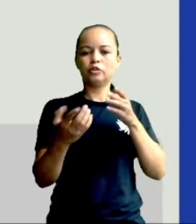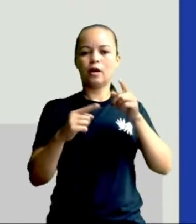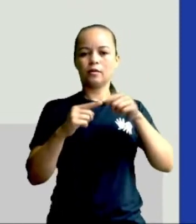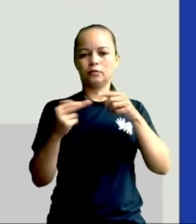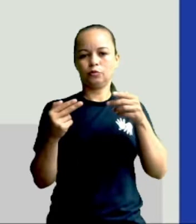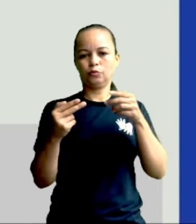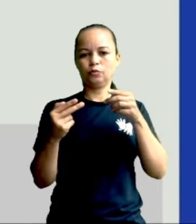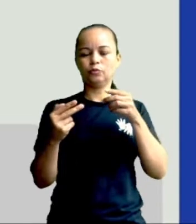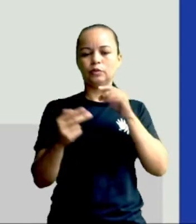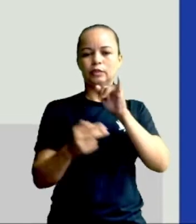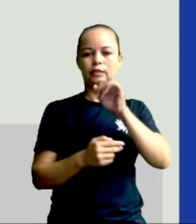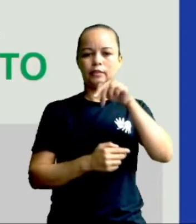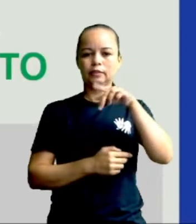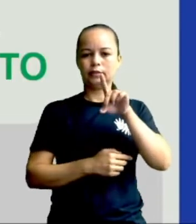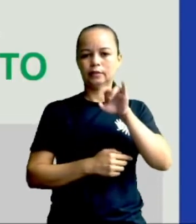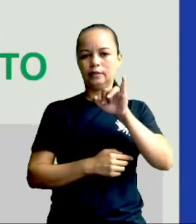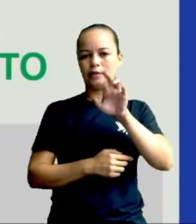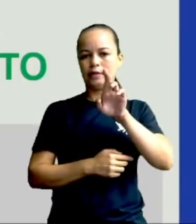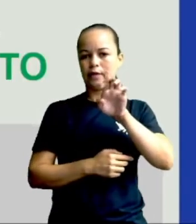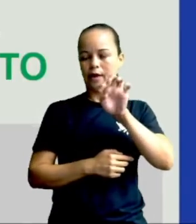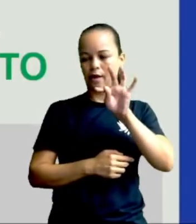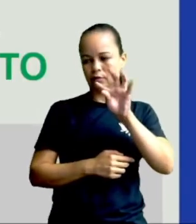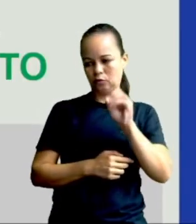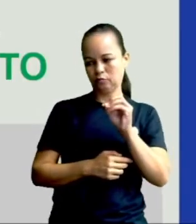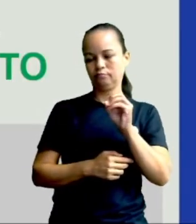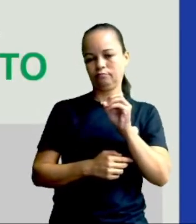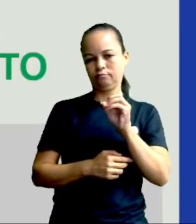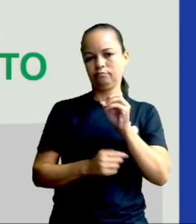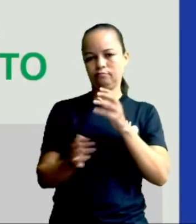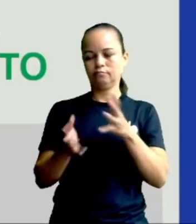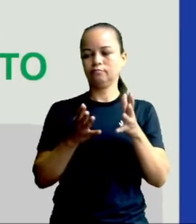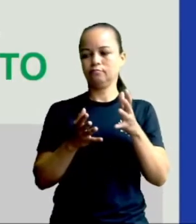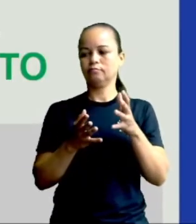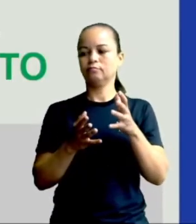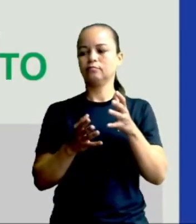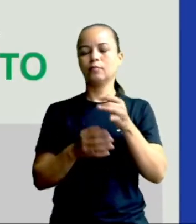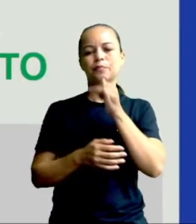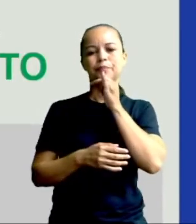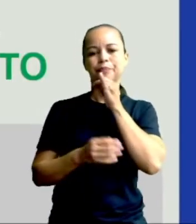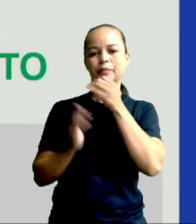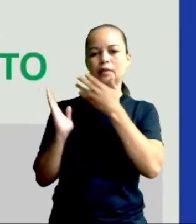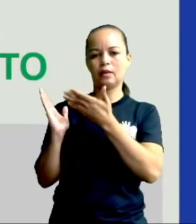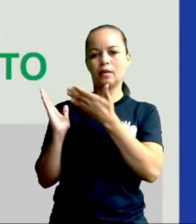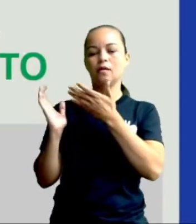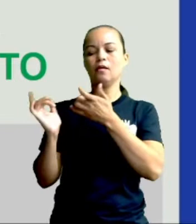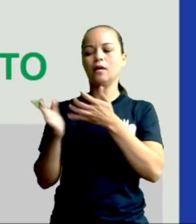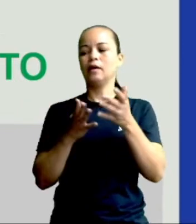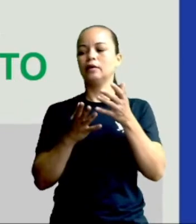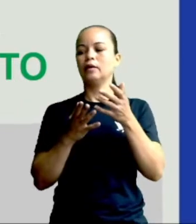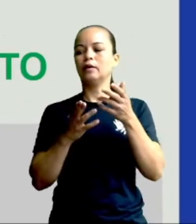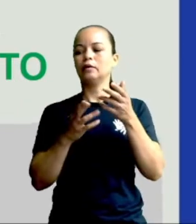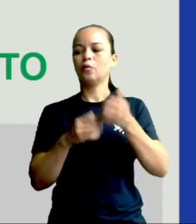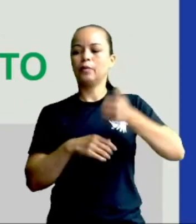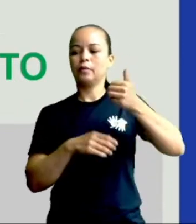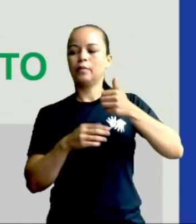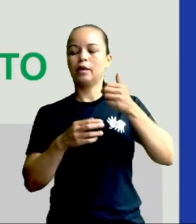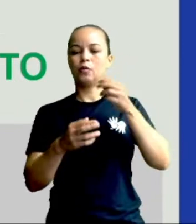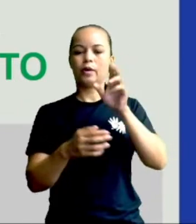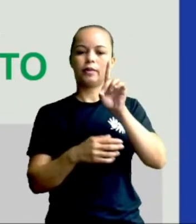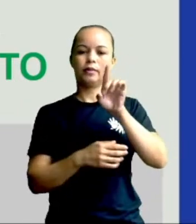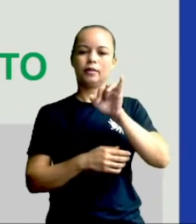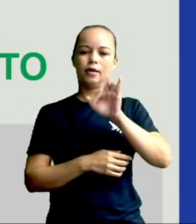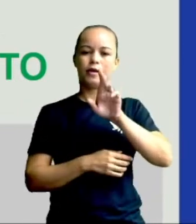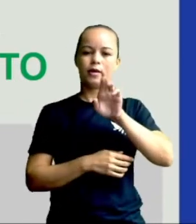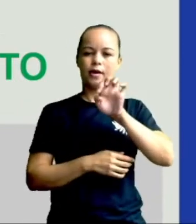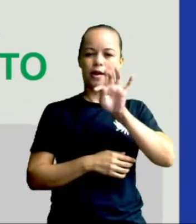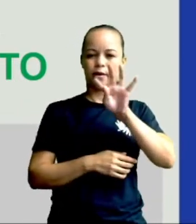preposição vamos ver alguns exemplos No primeiro caso é a relação direta ou seja é Quando o